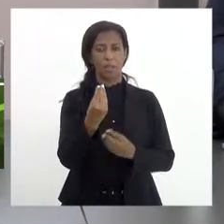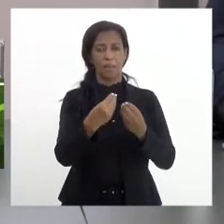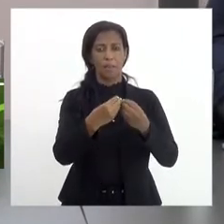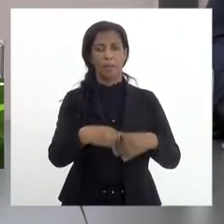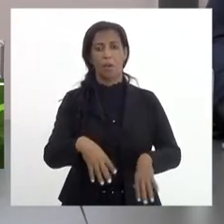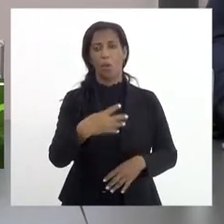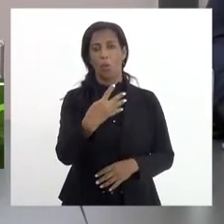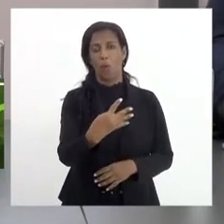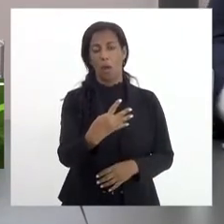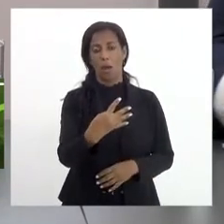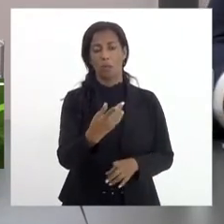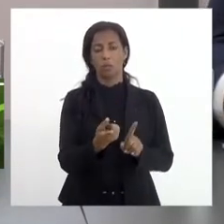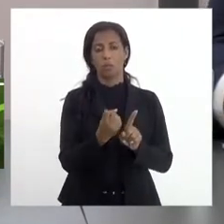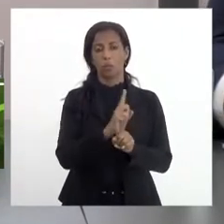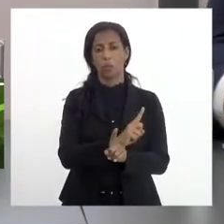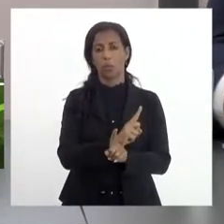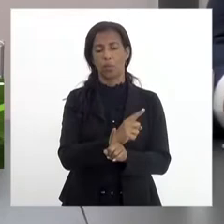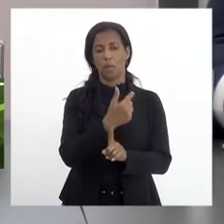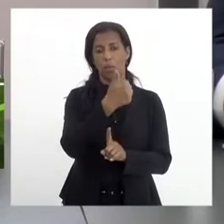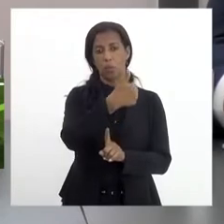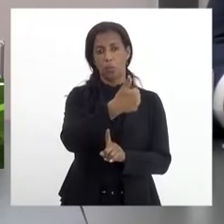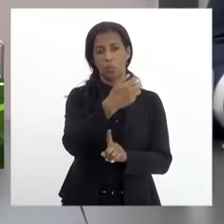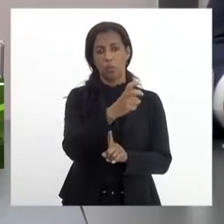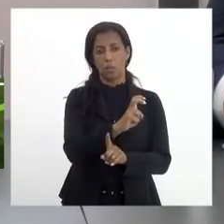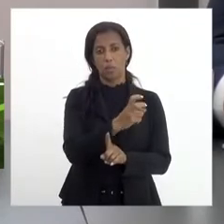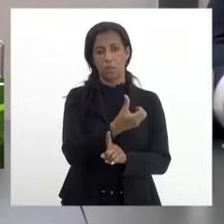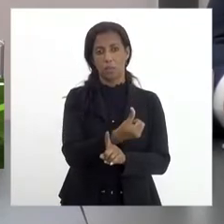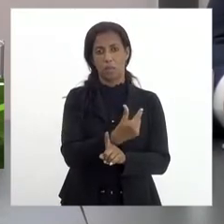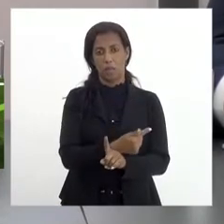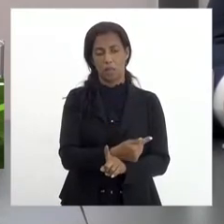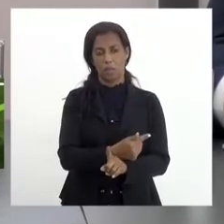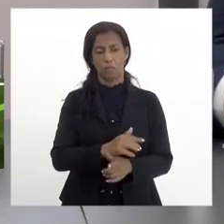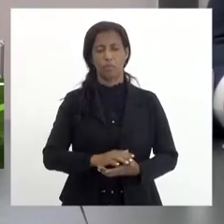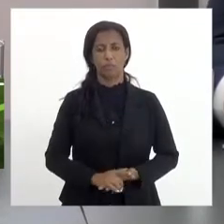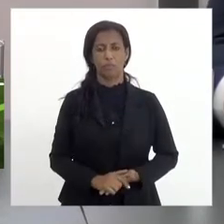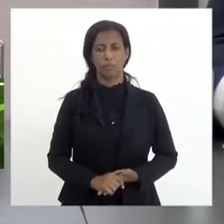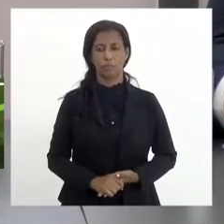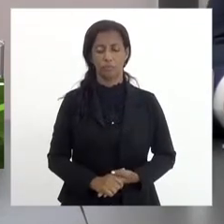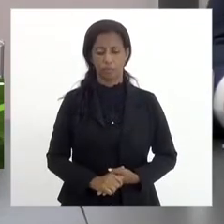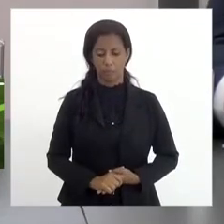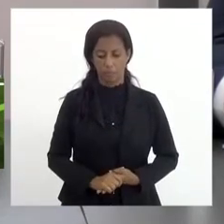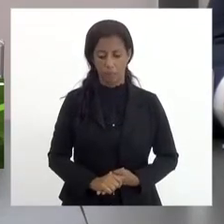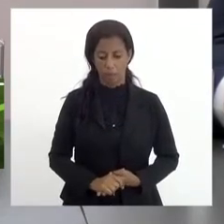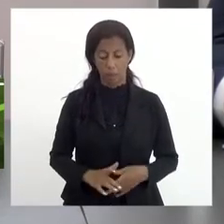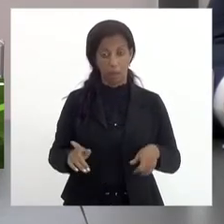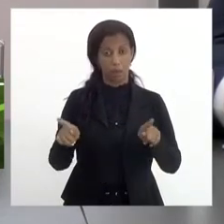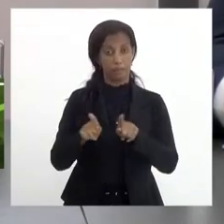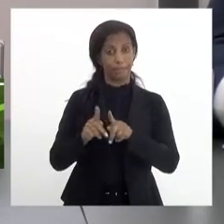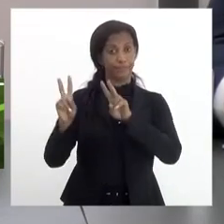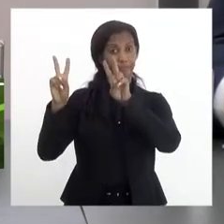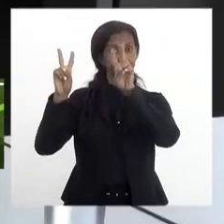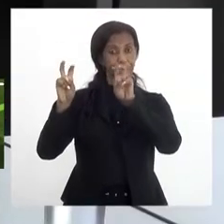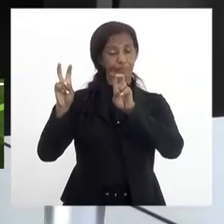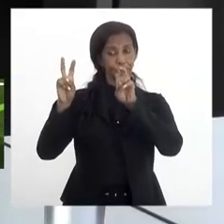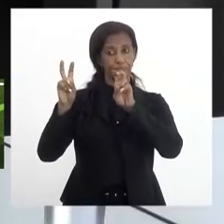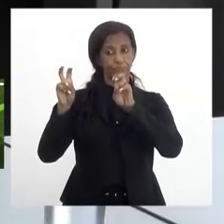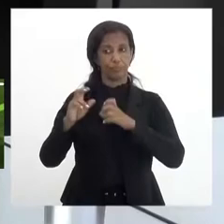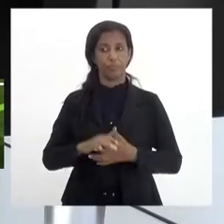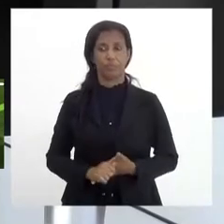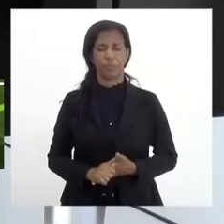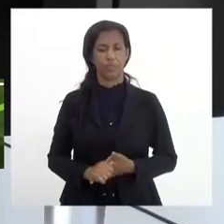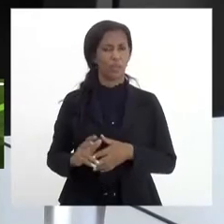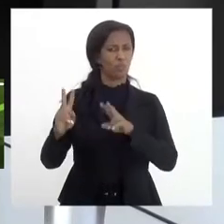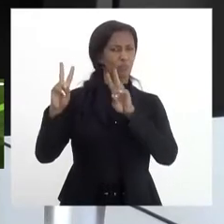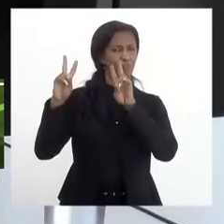aprovação da emenda 2, contrárias às emendas 1, 5, 6 e 7. Diga-se passagem que o título da campanha é um